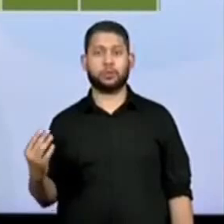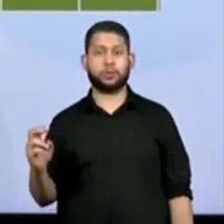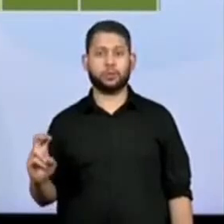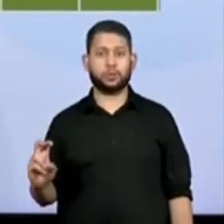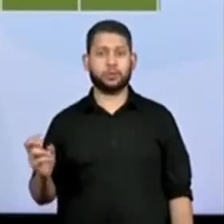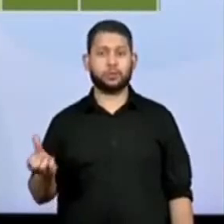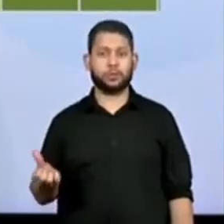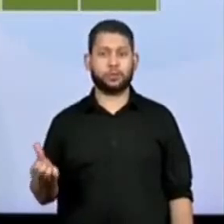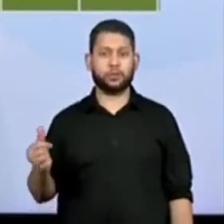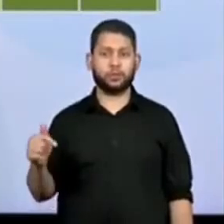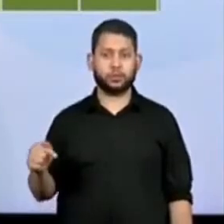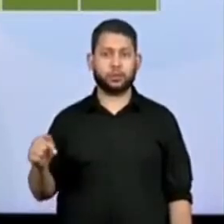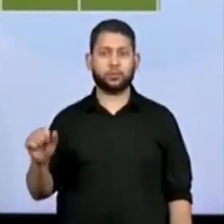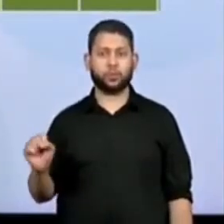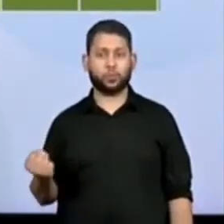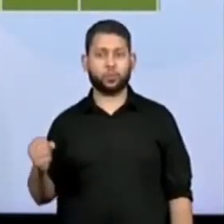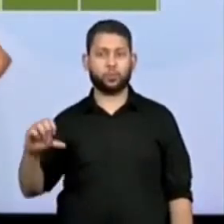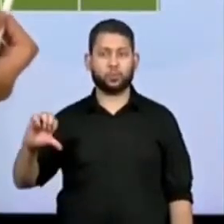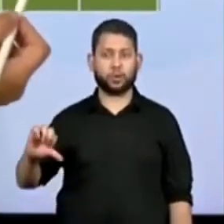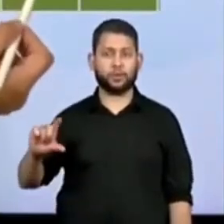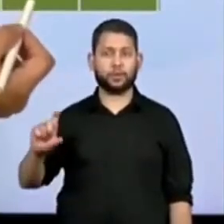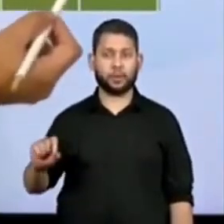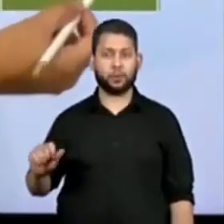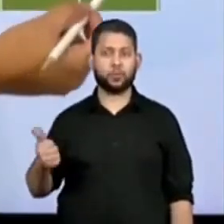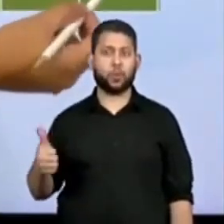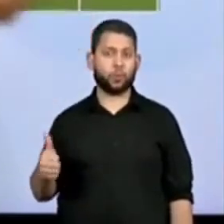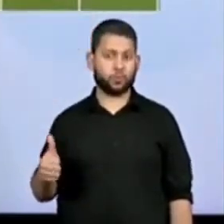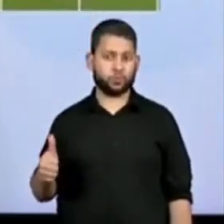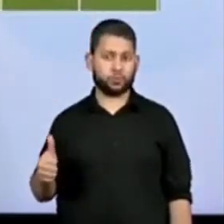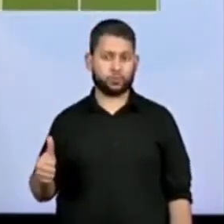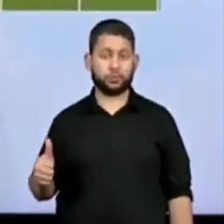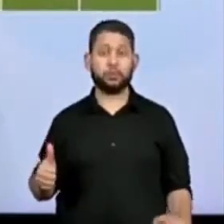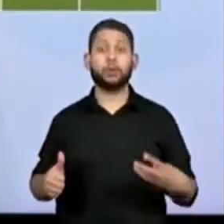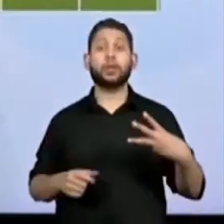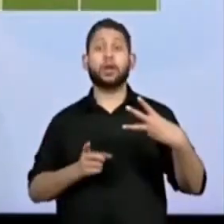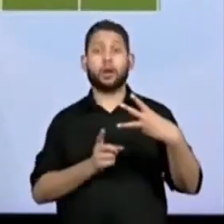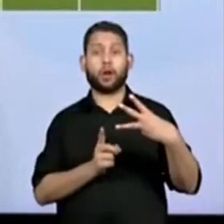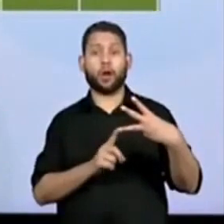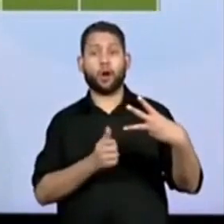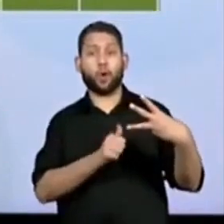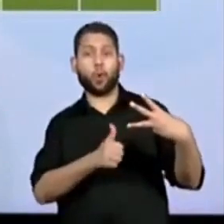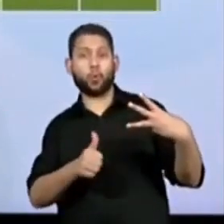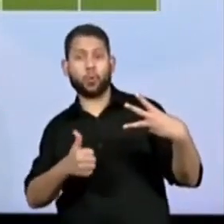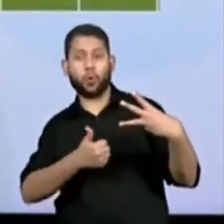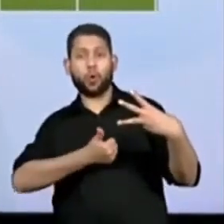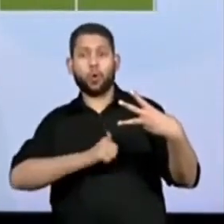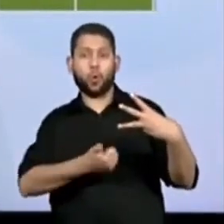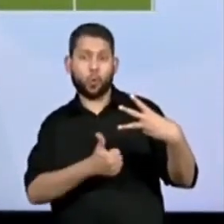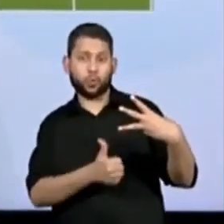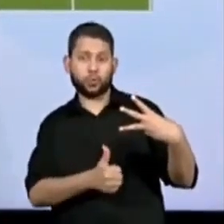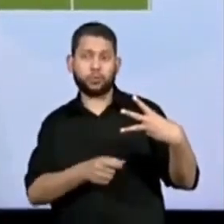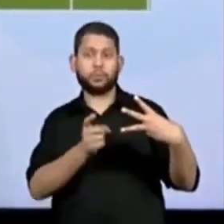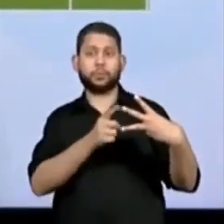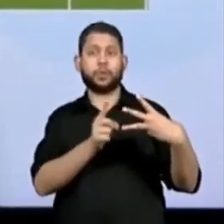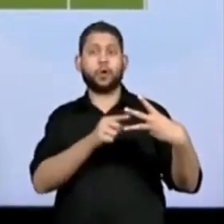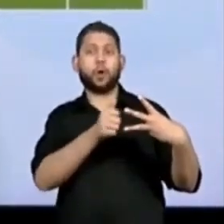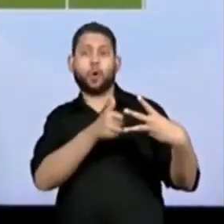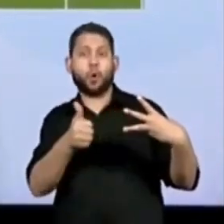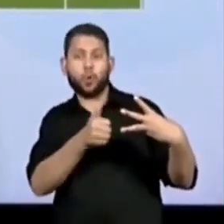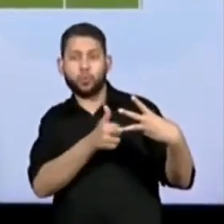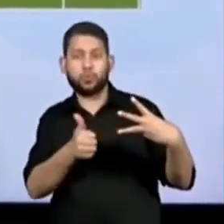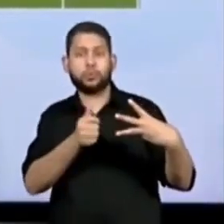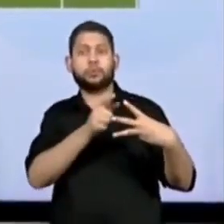cinco seis sete oito nove dez onze então sorteio três